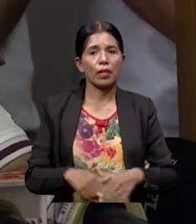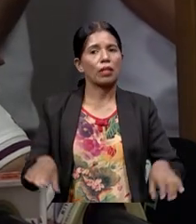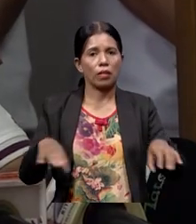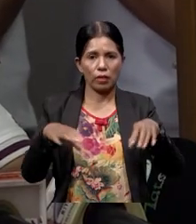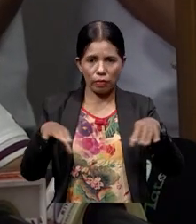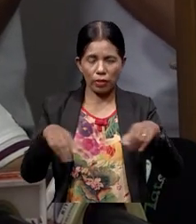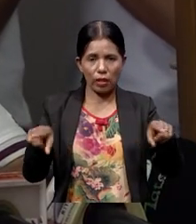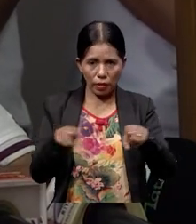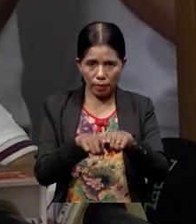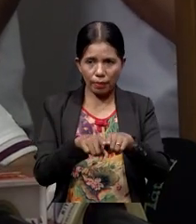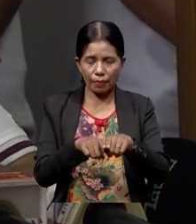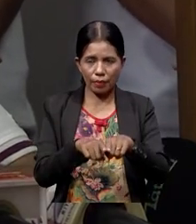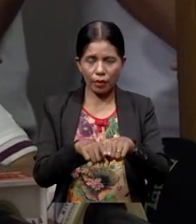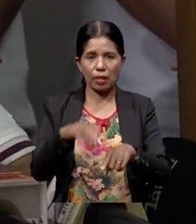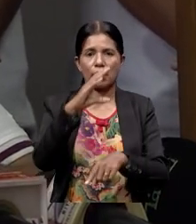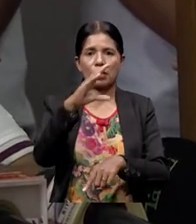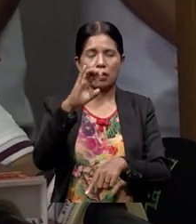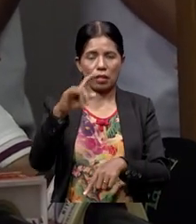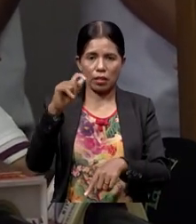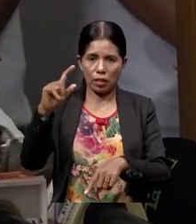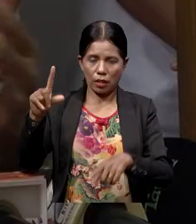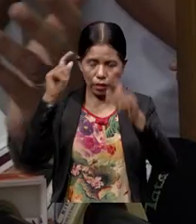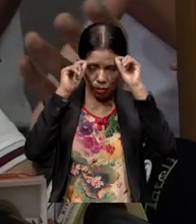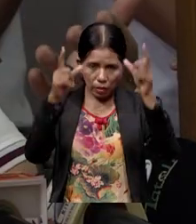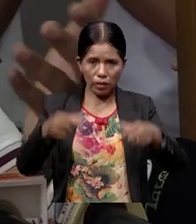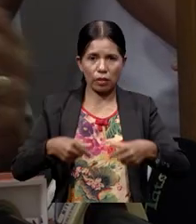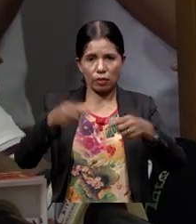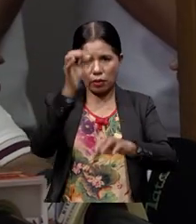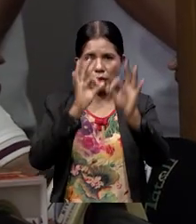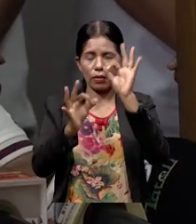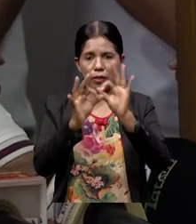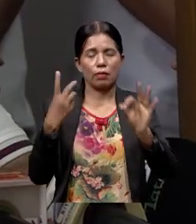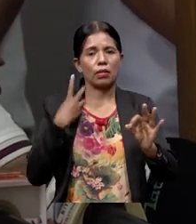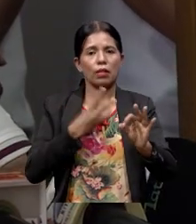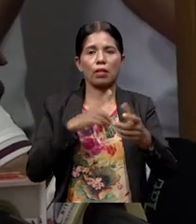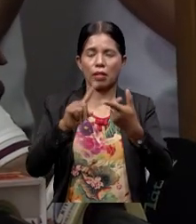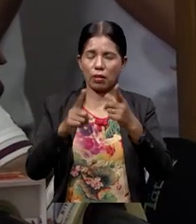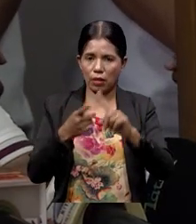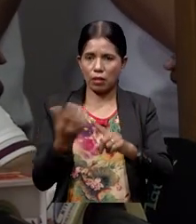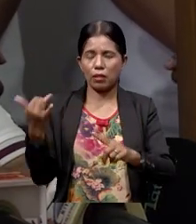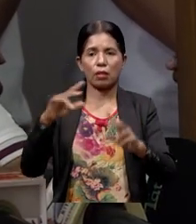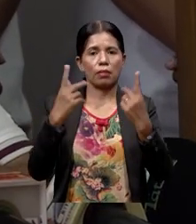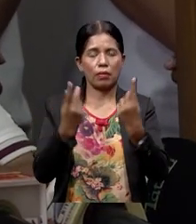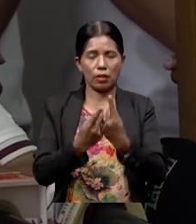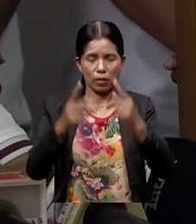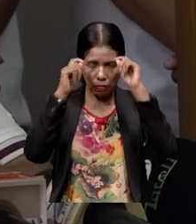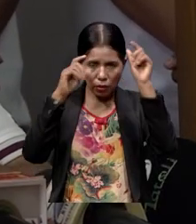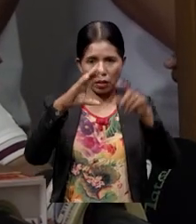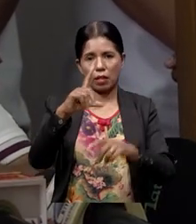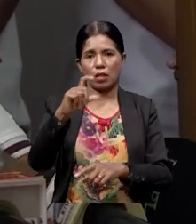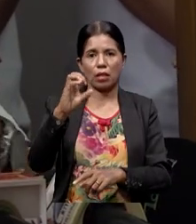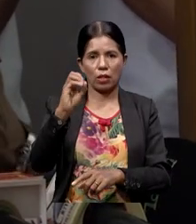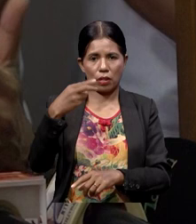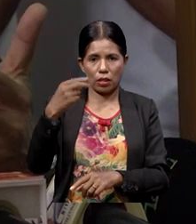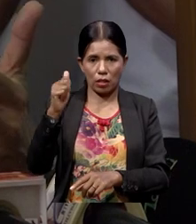MOS, Câmara de Comércio e Indústria Timor-Leste, FOFIAR, vai ter MALUC, empresa Timor-Ancalohan, também